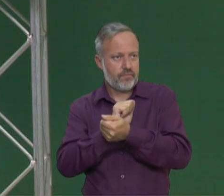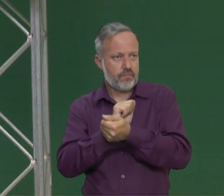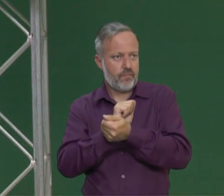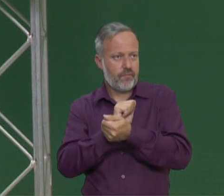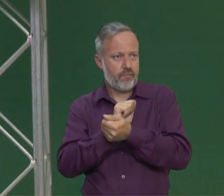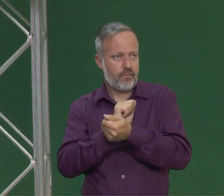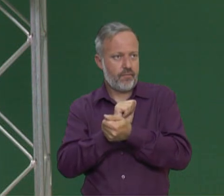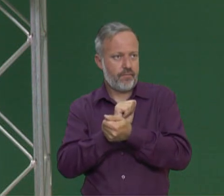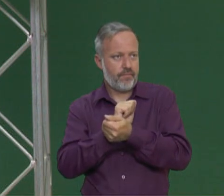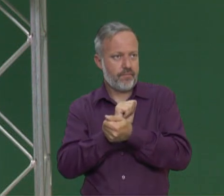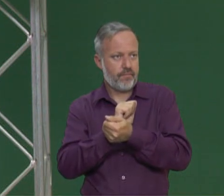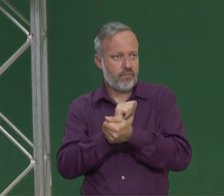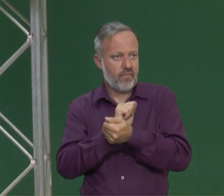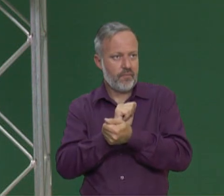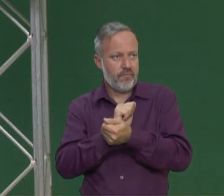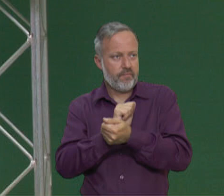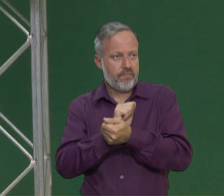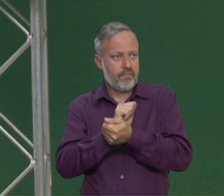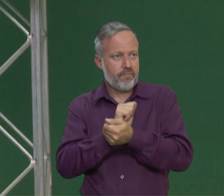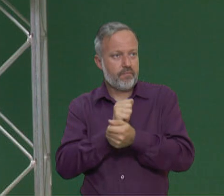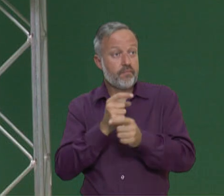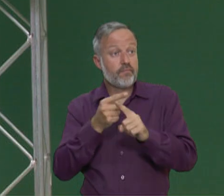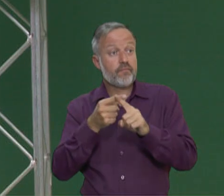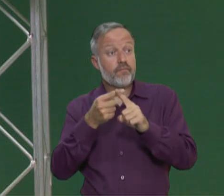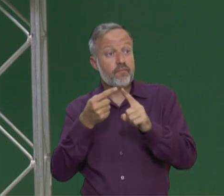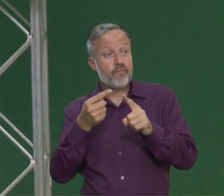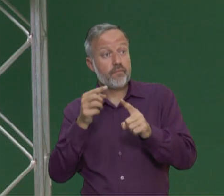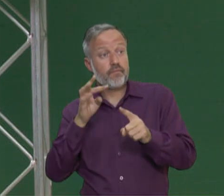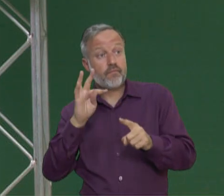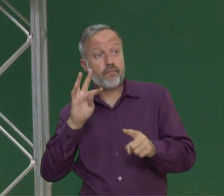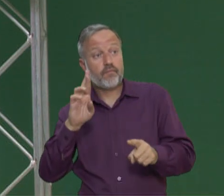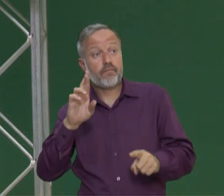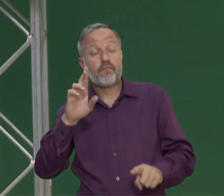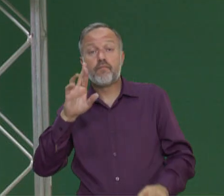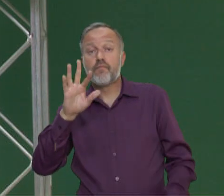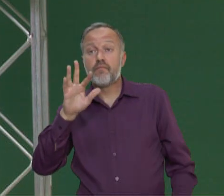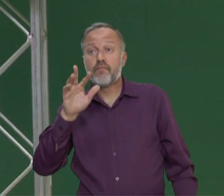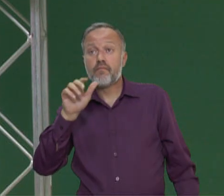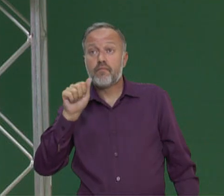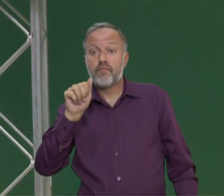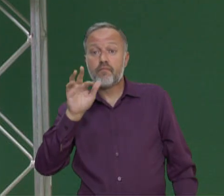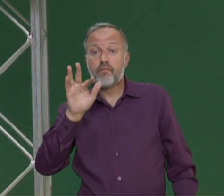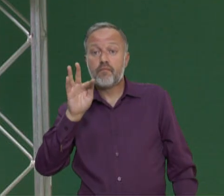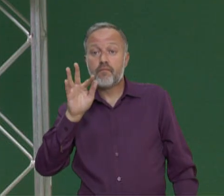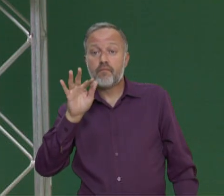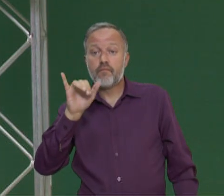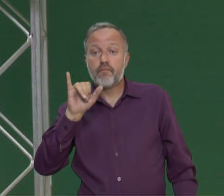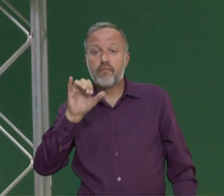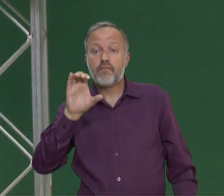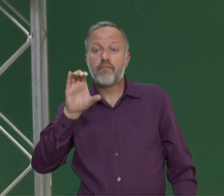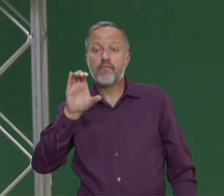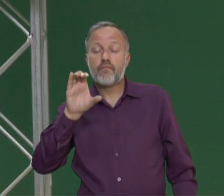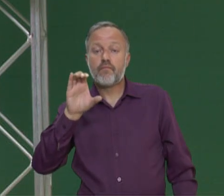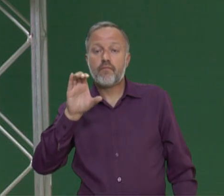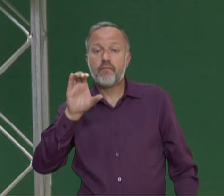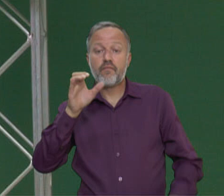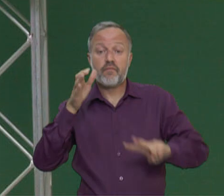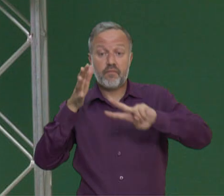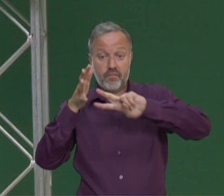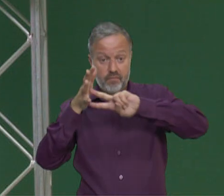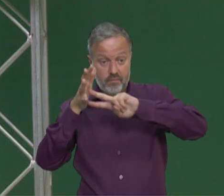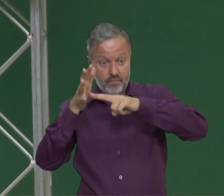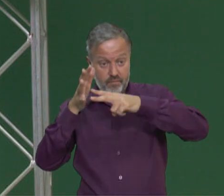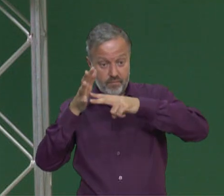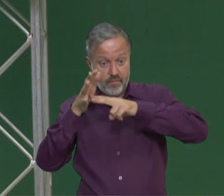Mas traffic, essa palavra me lembra tráfico. Não, é tráfego. Lembra que em inglês